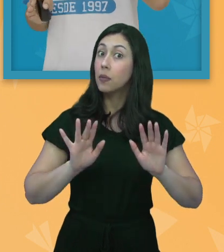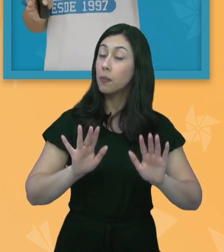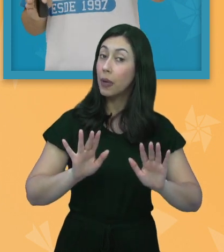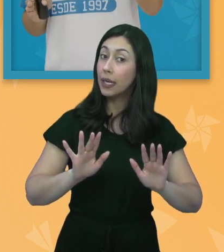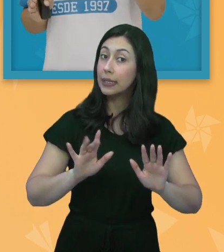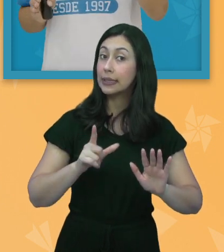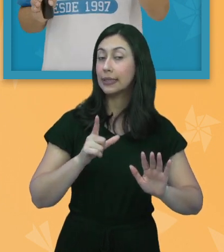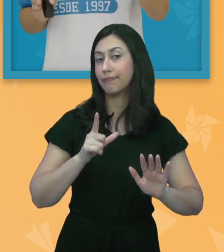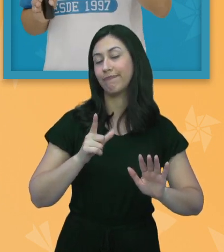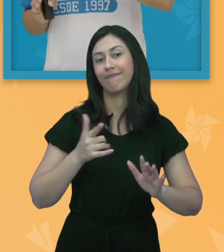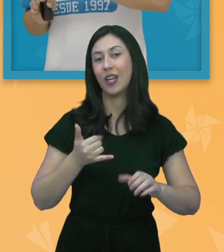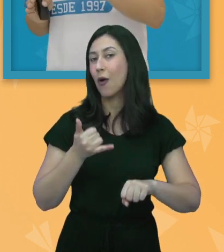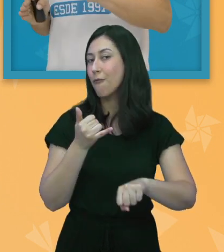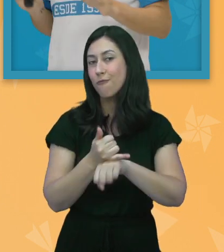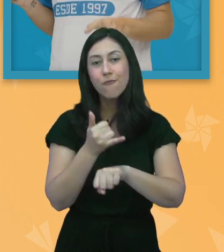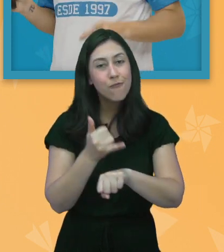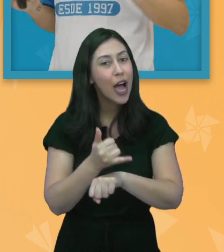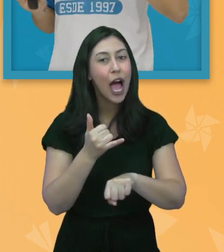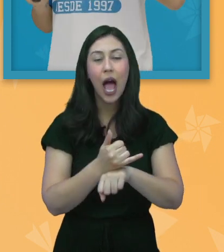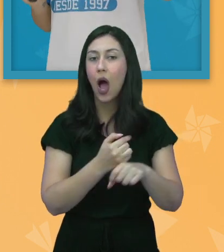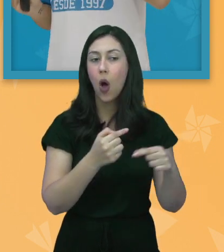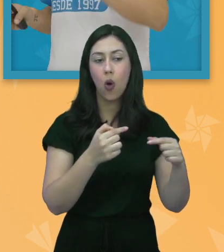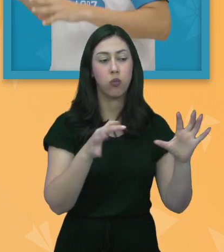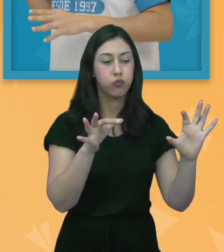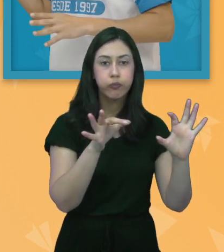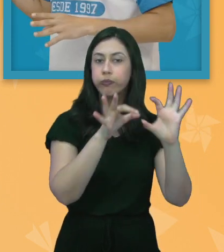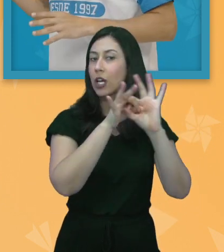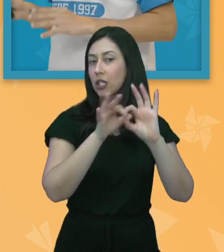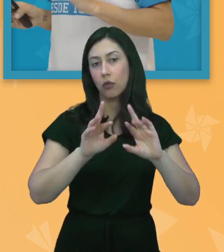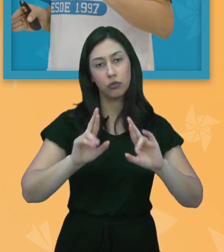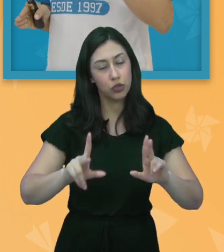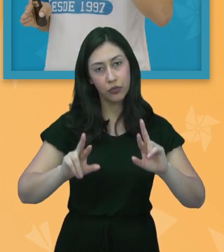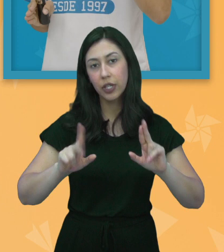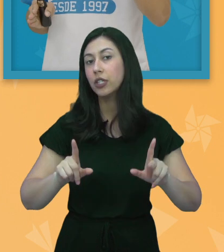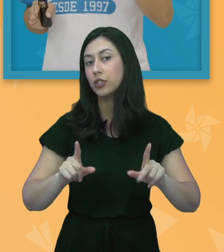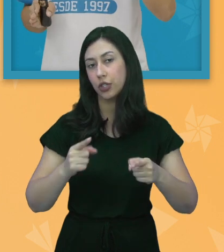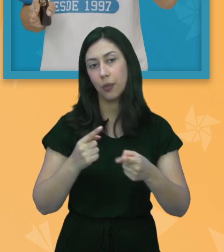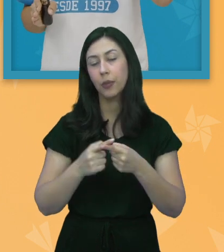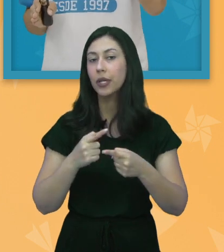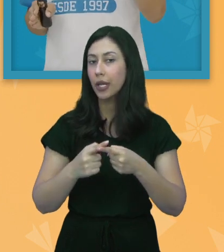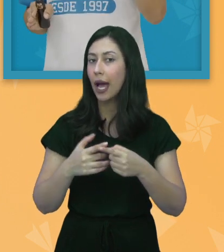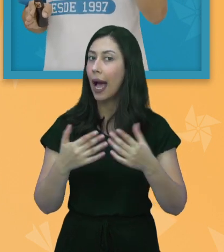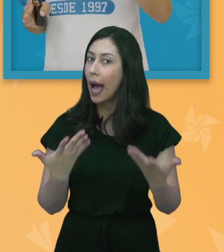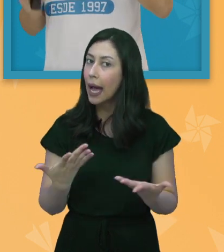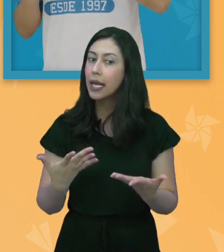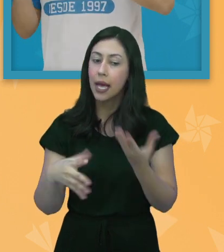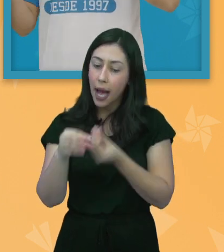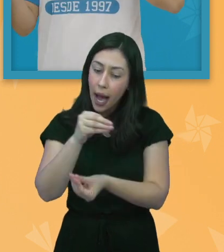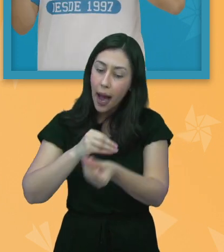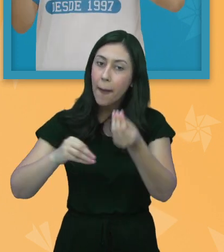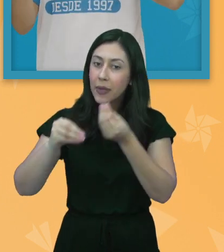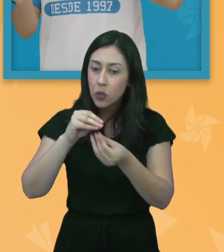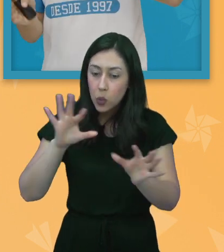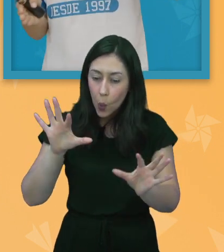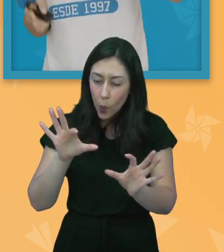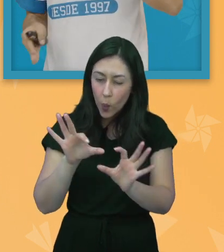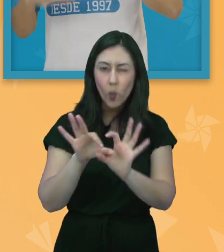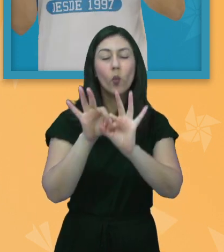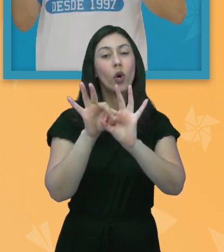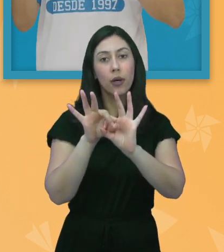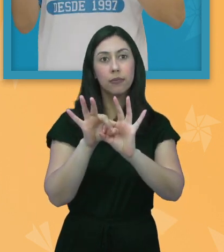exceção das ligas metálicas, essa é a exceção de que toda mistura sólida é heterogênea, né? Isso no caso